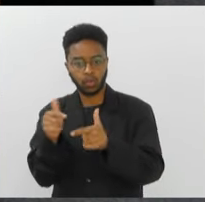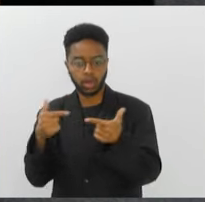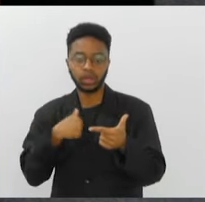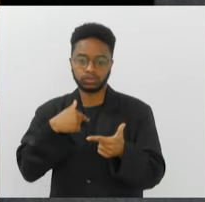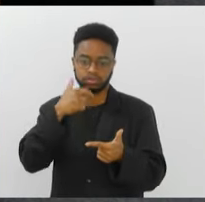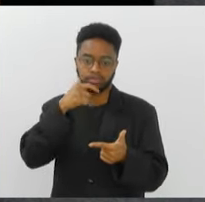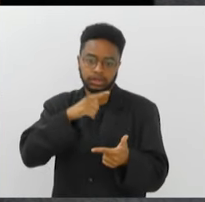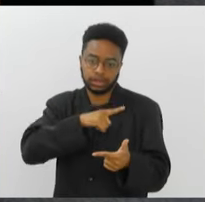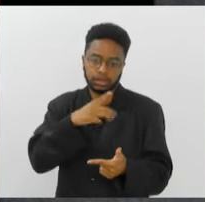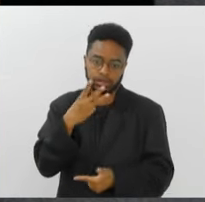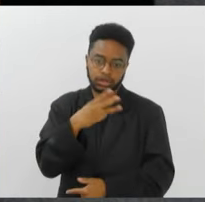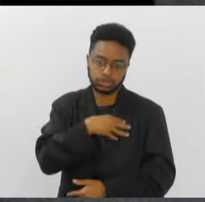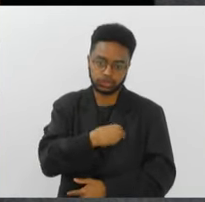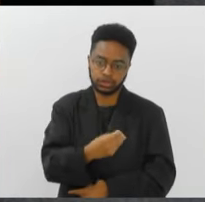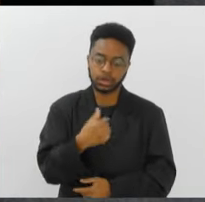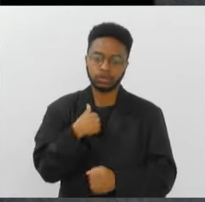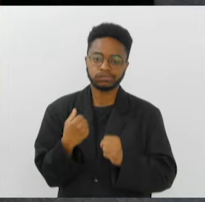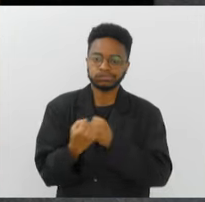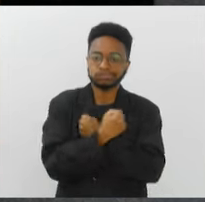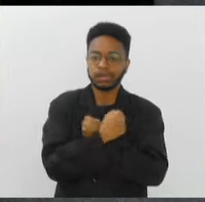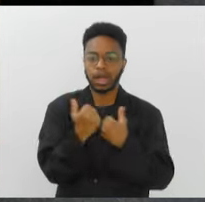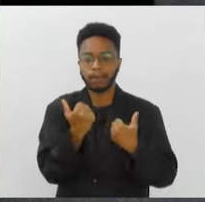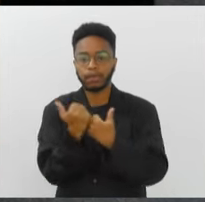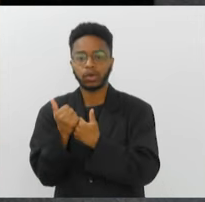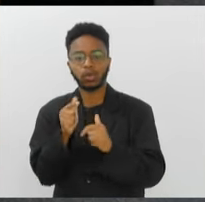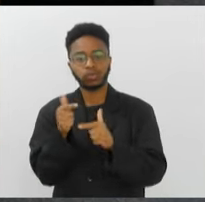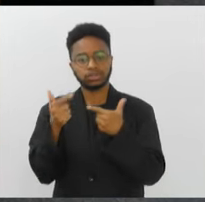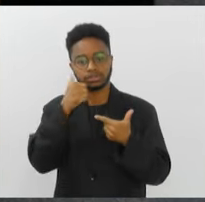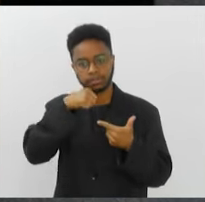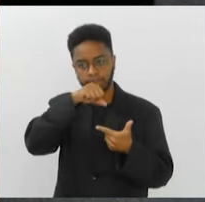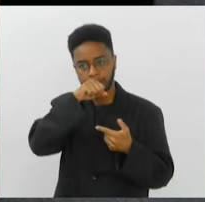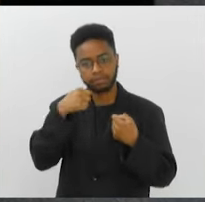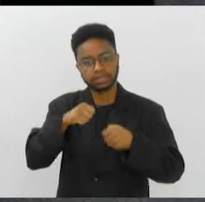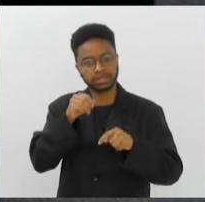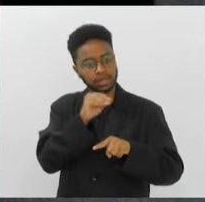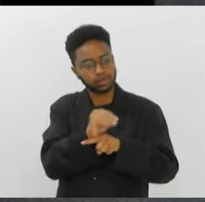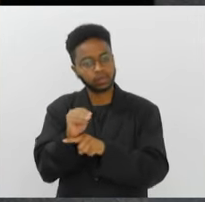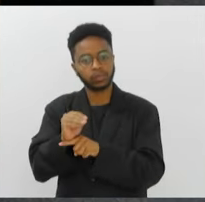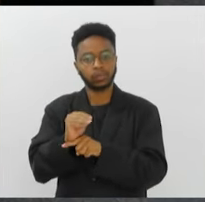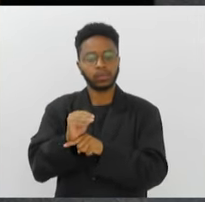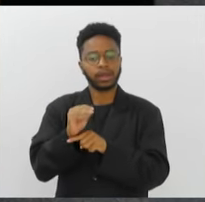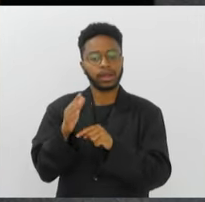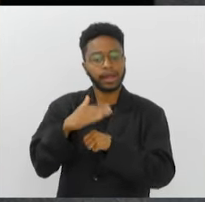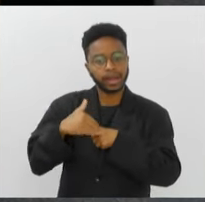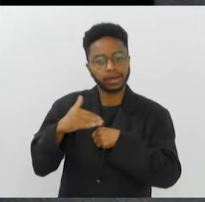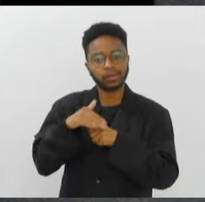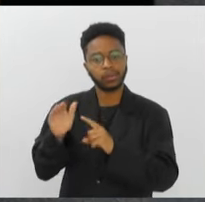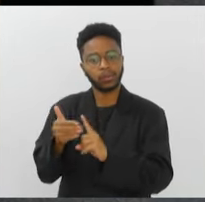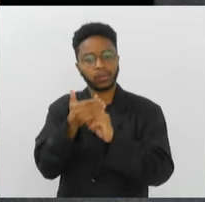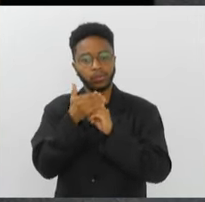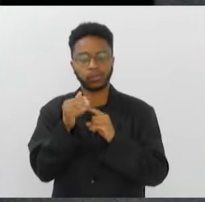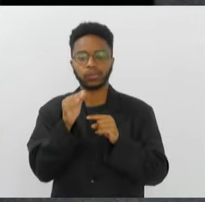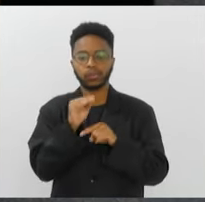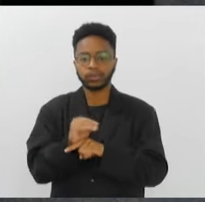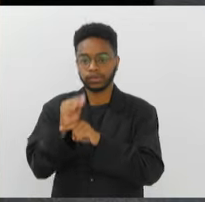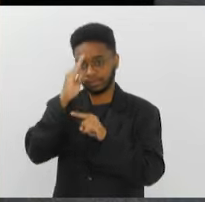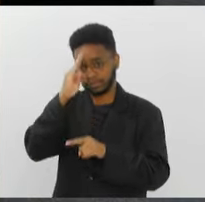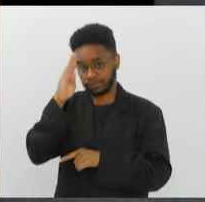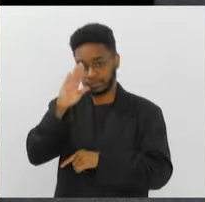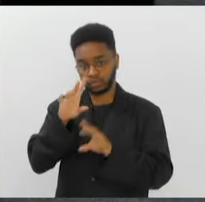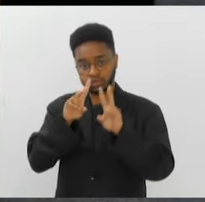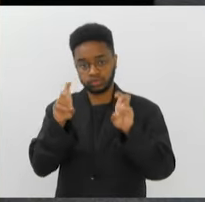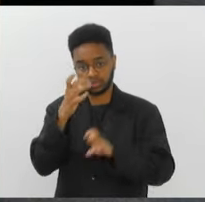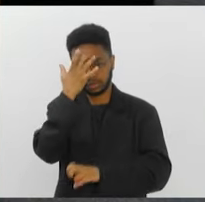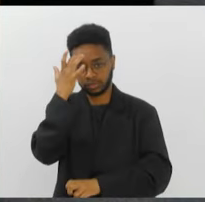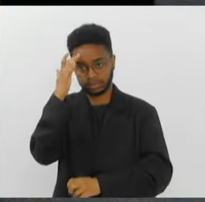três, abraçando tantas mães que precisam de socorro, precisam de carinho, precisam de acolhimento, de cuidado, principalmente nessa parte de saúde